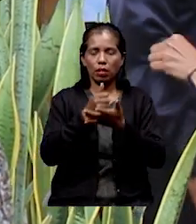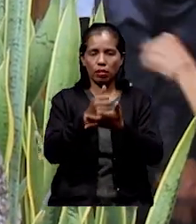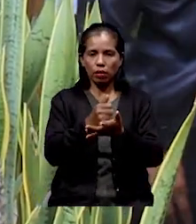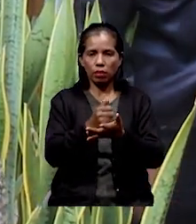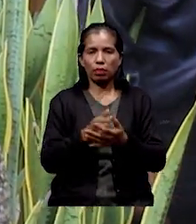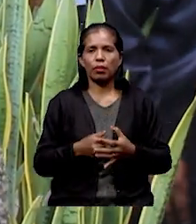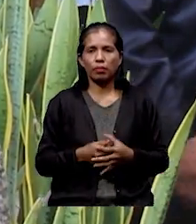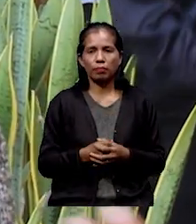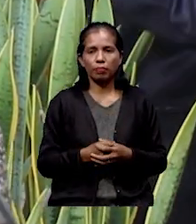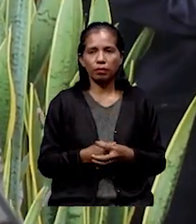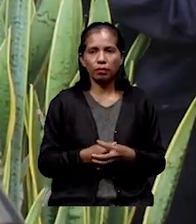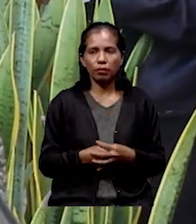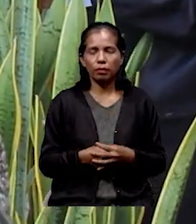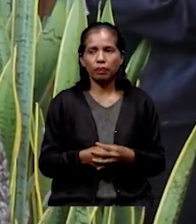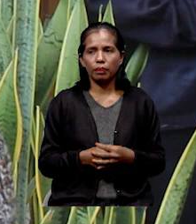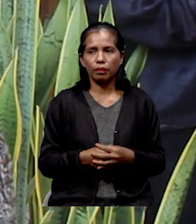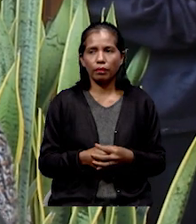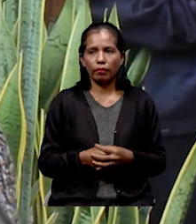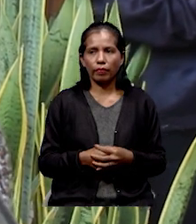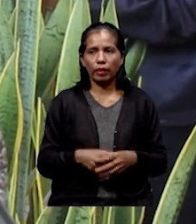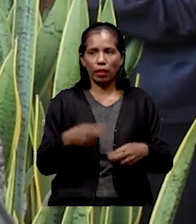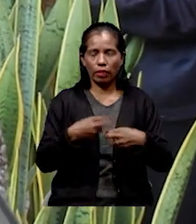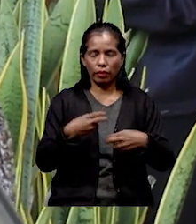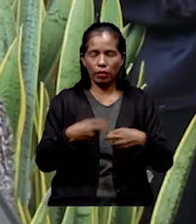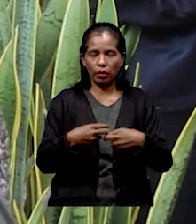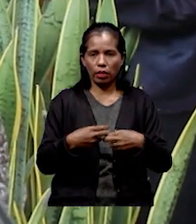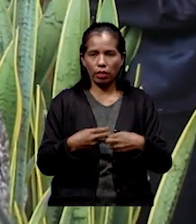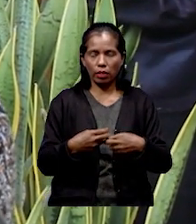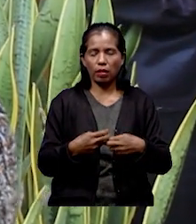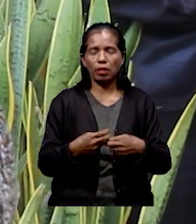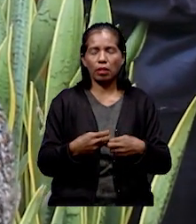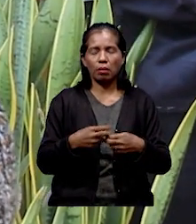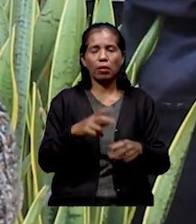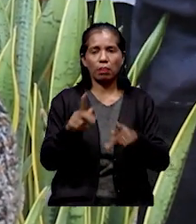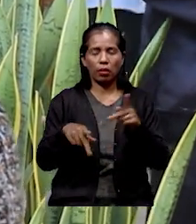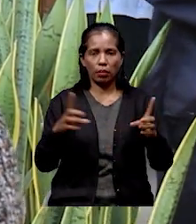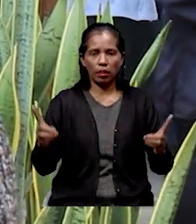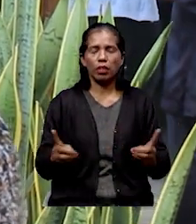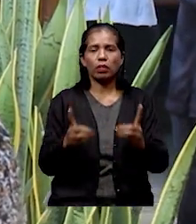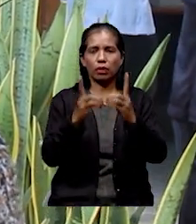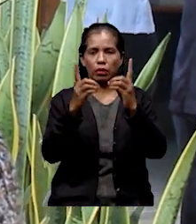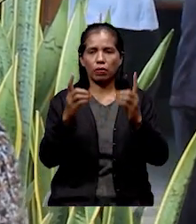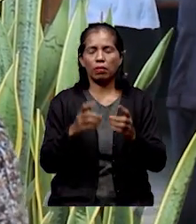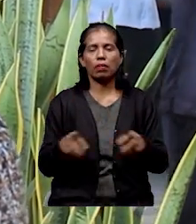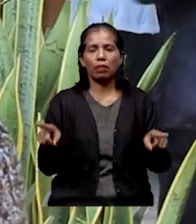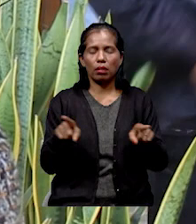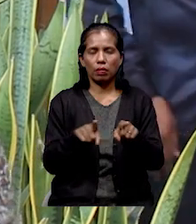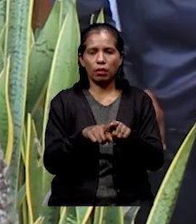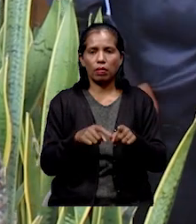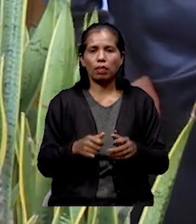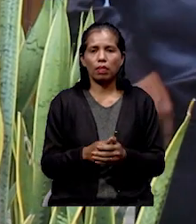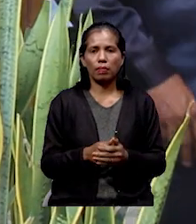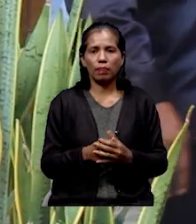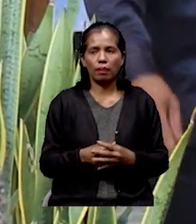com certa consciência das desigualdades ou injustiças sociais no todo o país existe e tem que valer. Mas que o Presidente tem papel